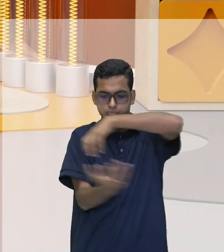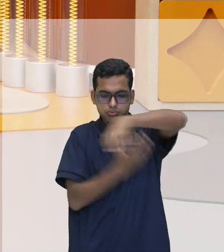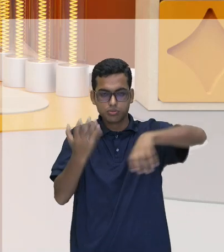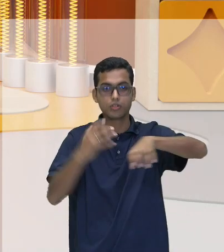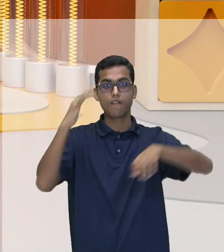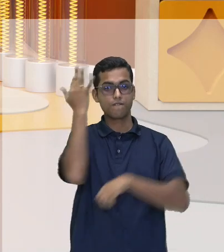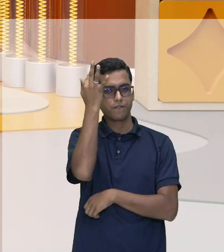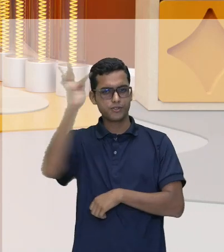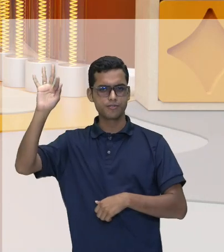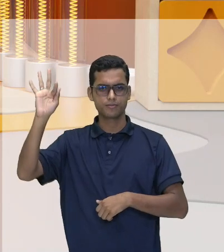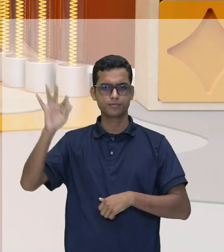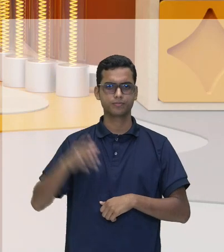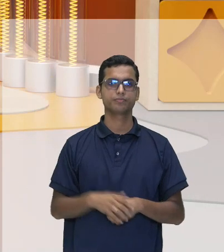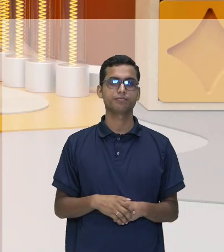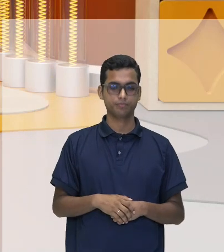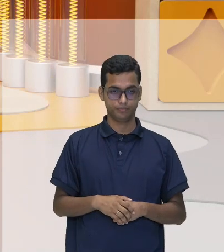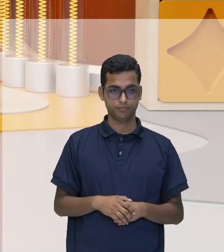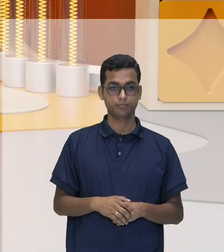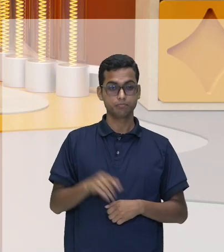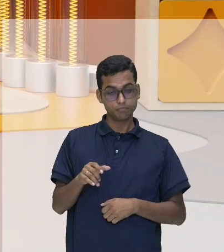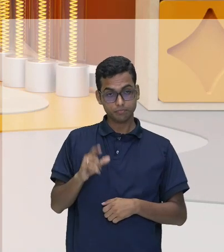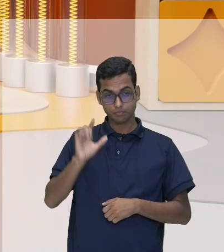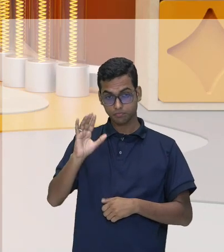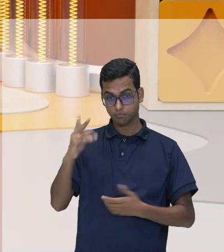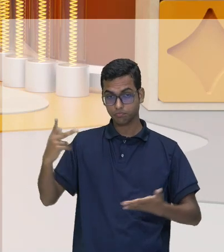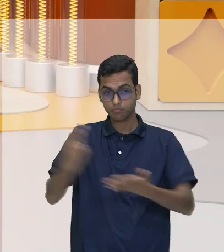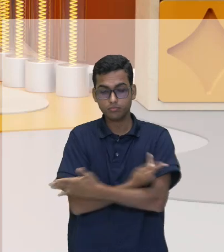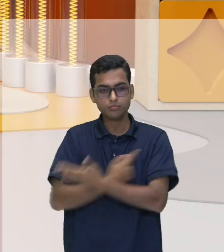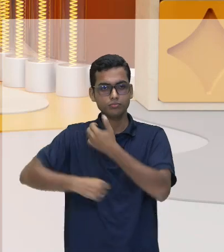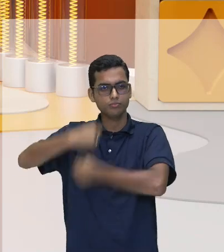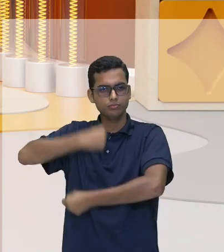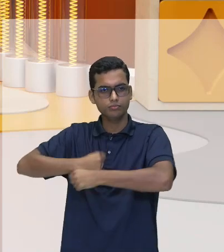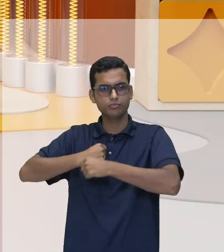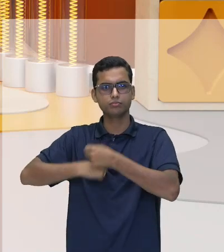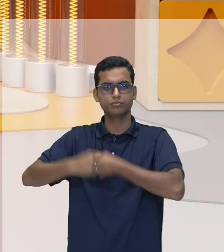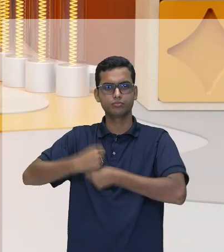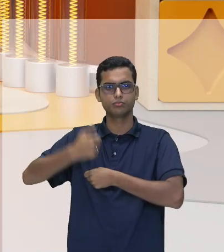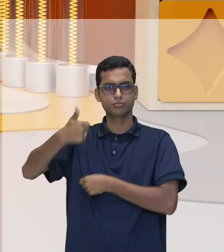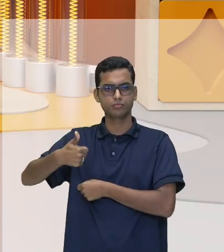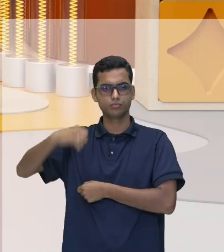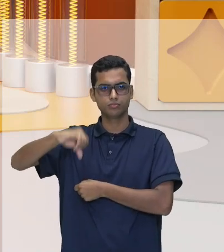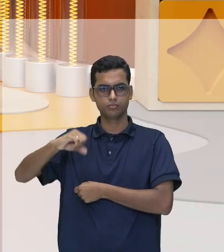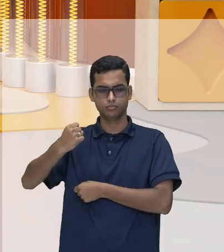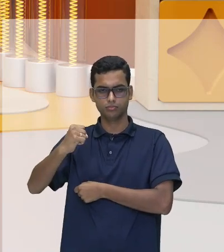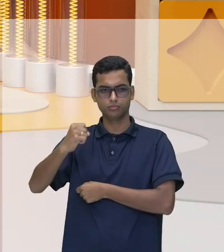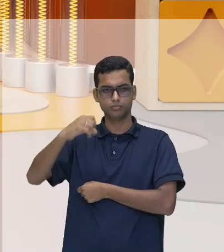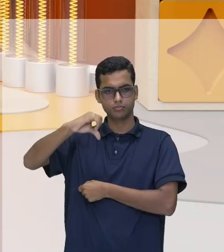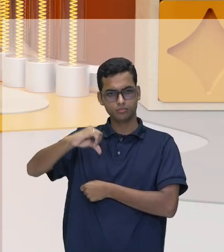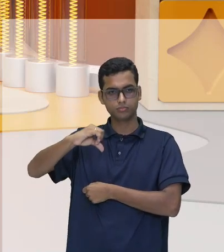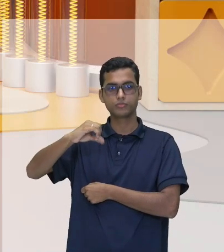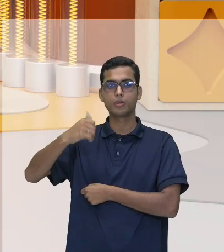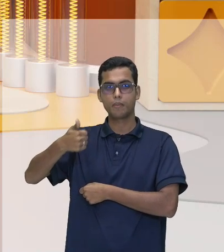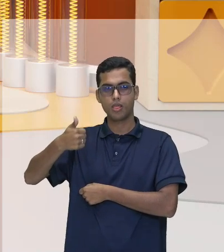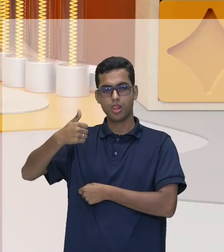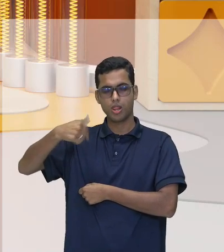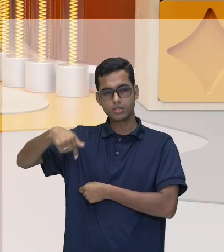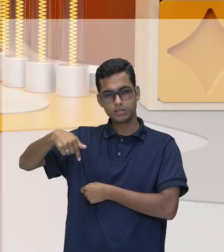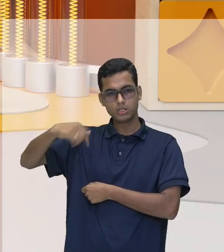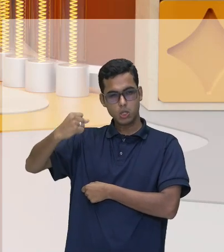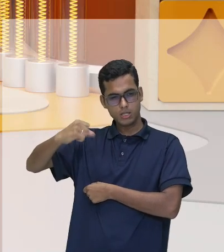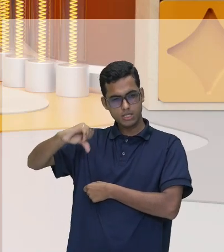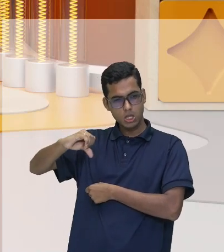grande catedral, uma grande basílica. Então, para arrecadar fundos, teve-se a ideia de cobrar pelo perdão,